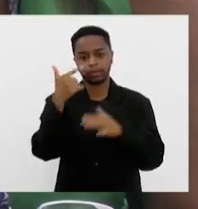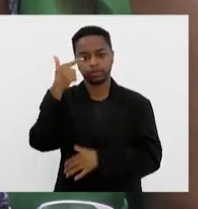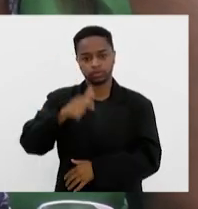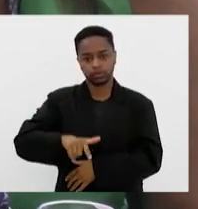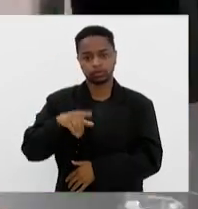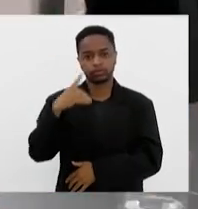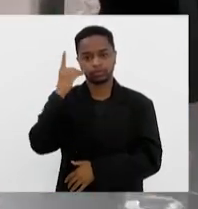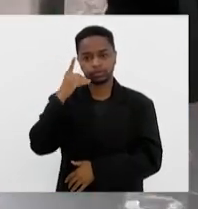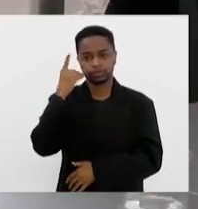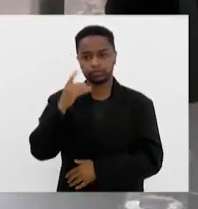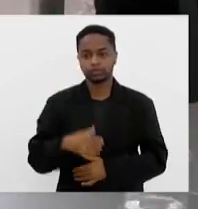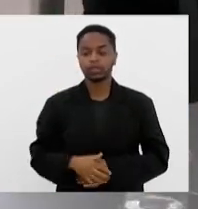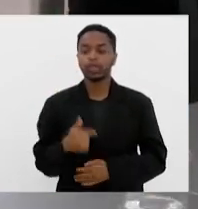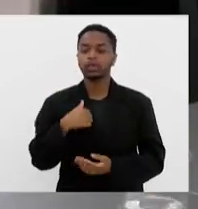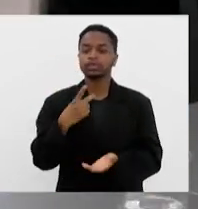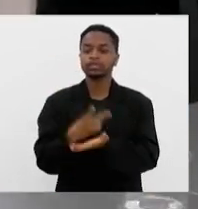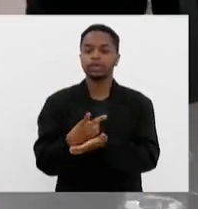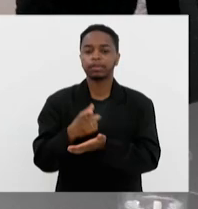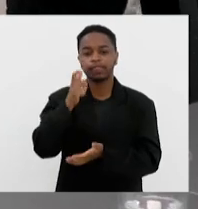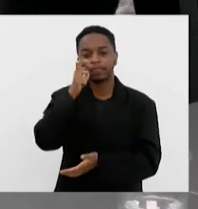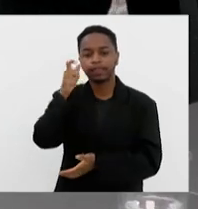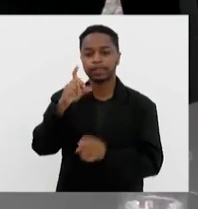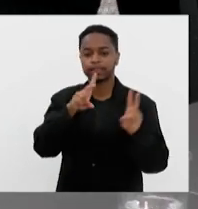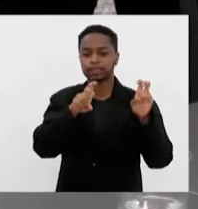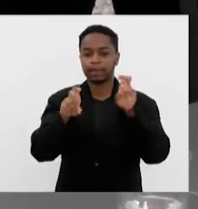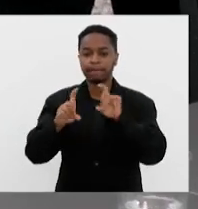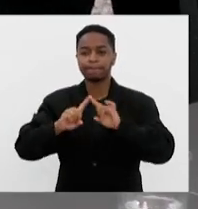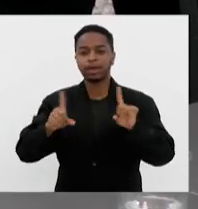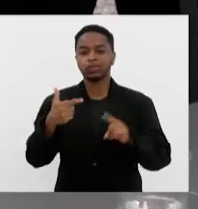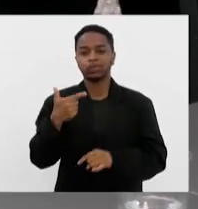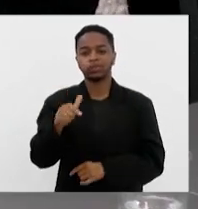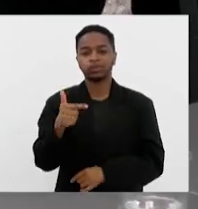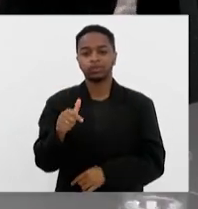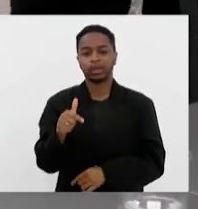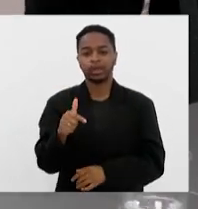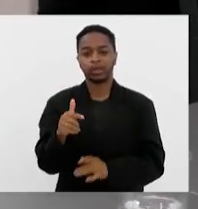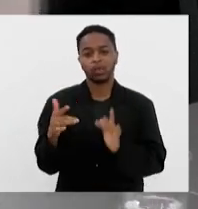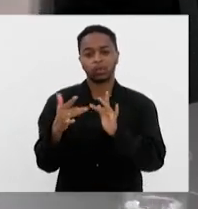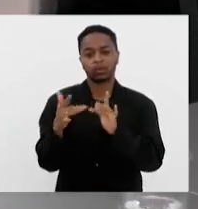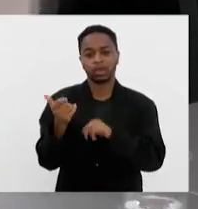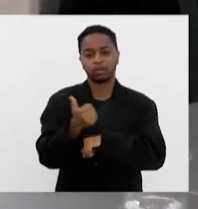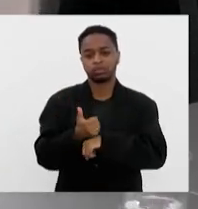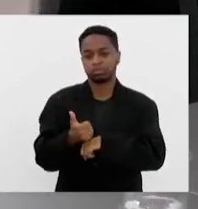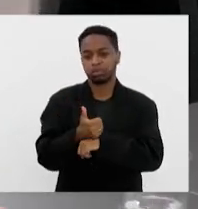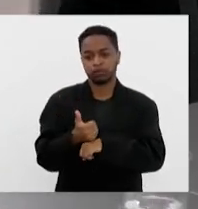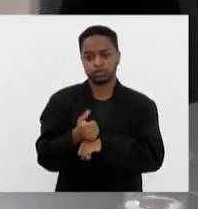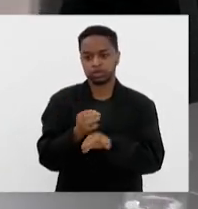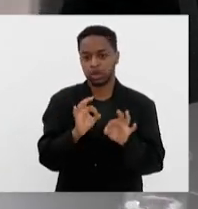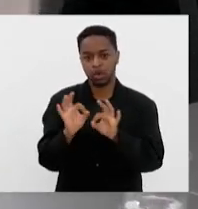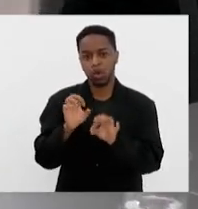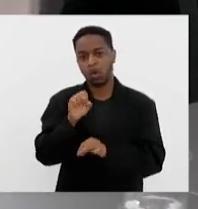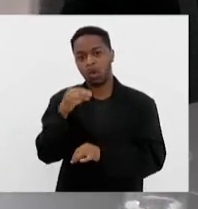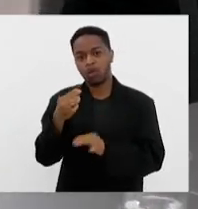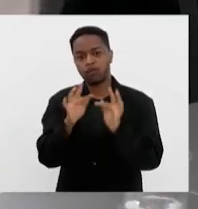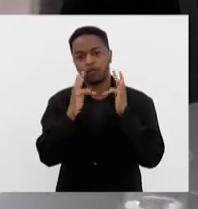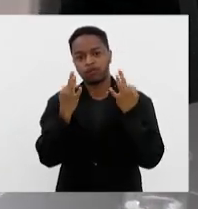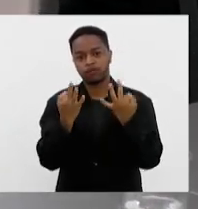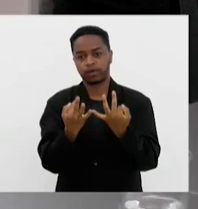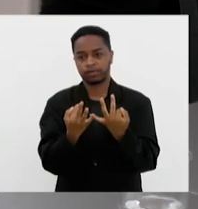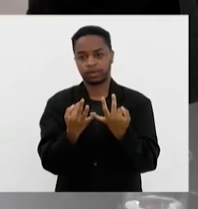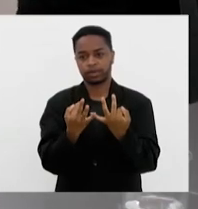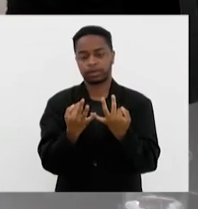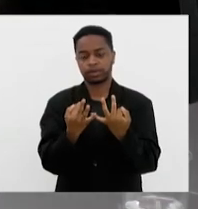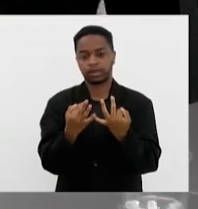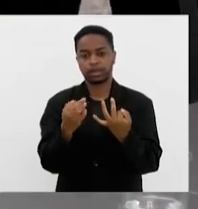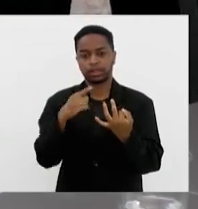Eu confesso que sempre me interessei pela matéria, mas por não ter nenhuma relação profissional ou algum familiar com